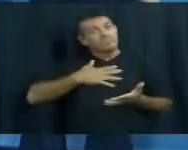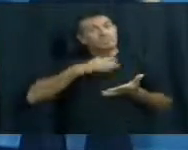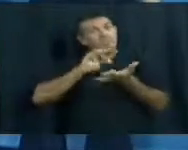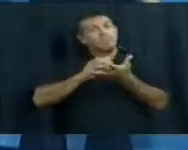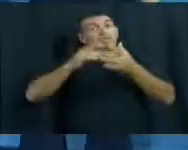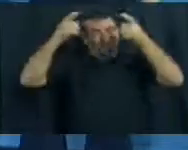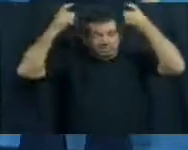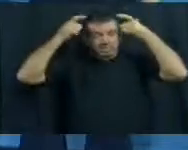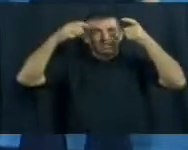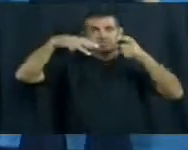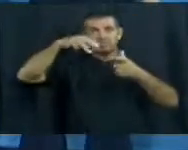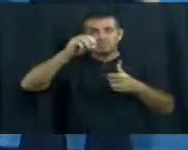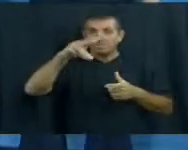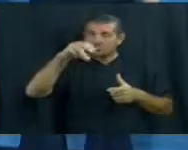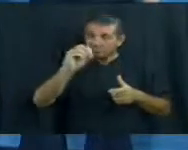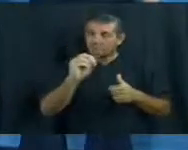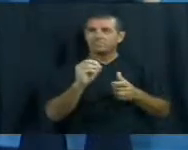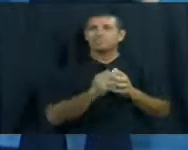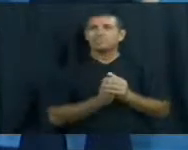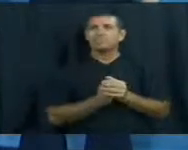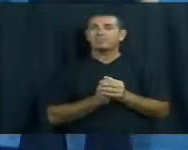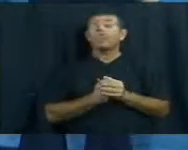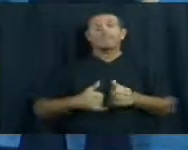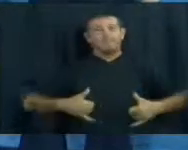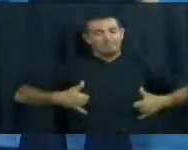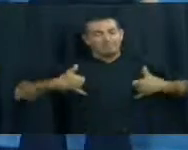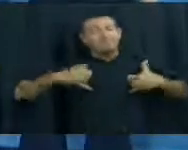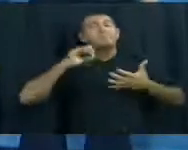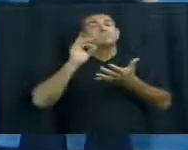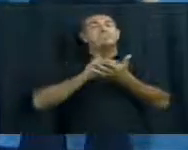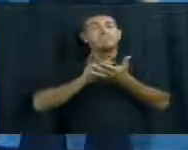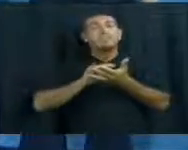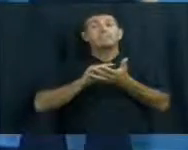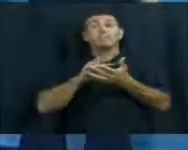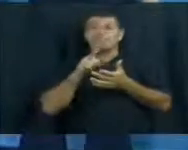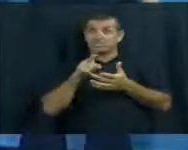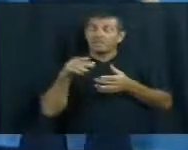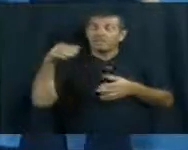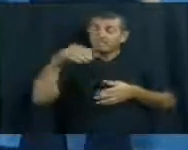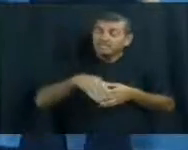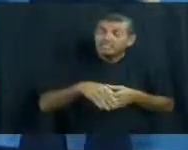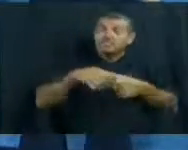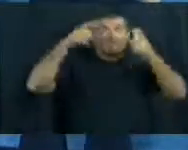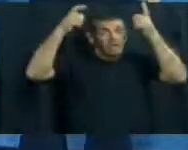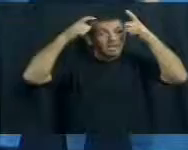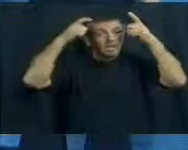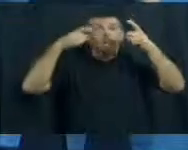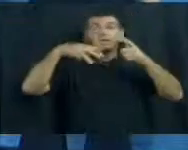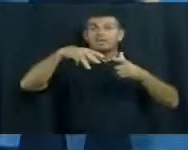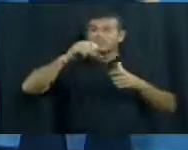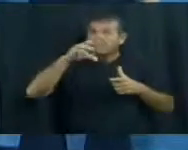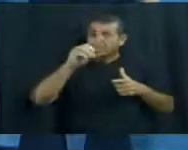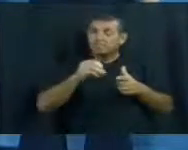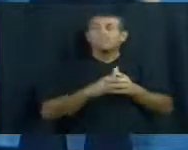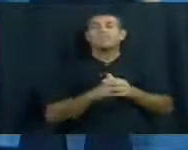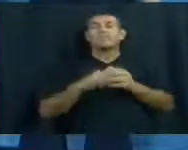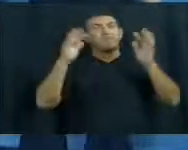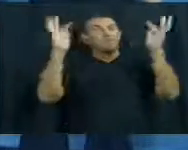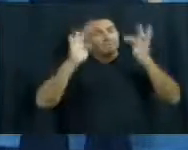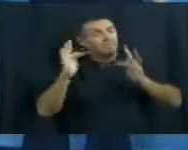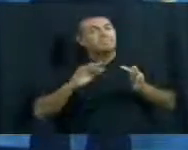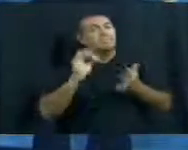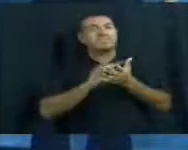o rei Momo? Olha, é um orgulho muito grande pra gente ter você aqui, viu? Tô muito feliz.